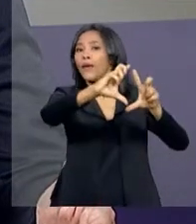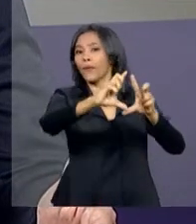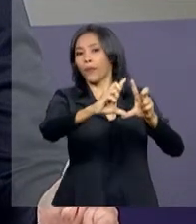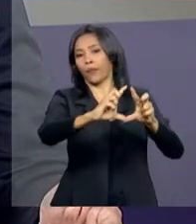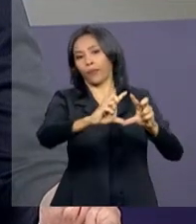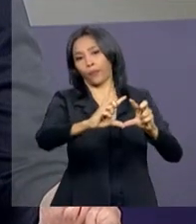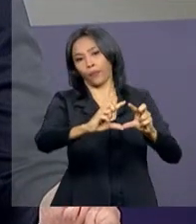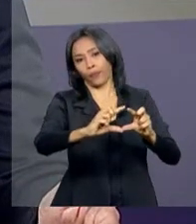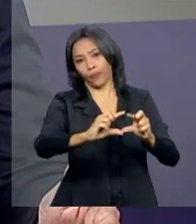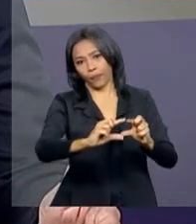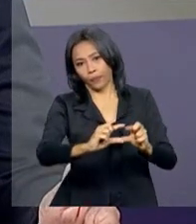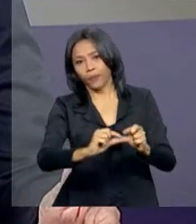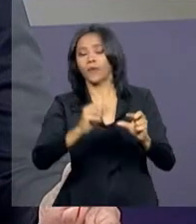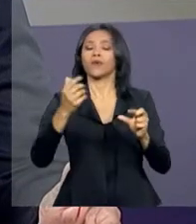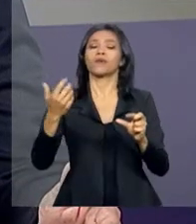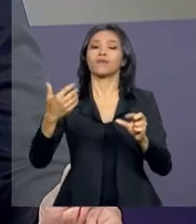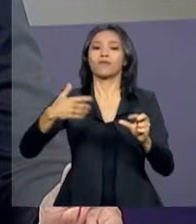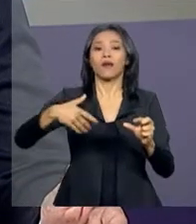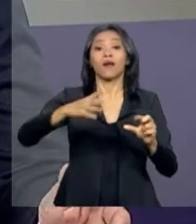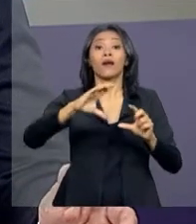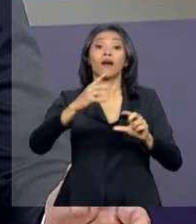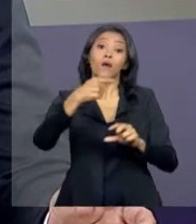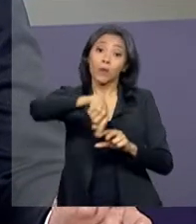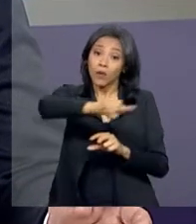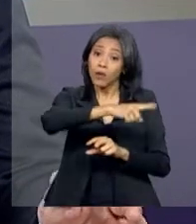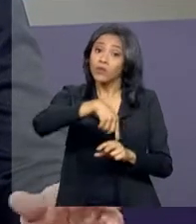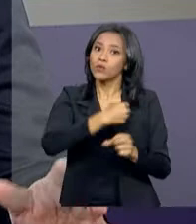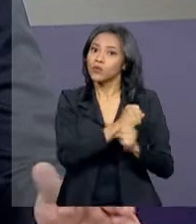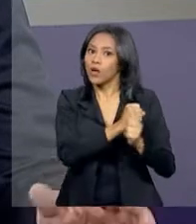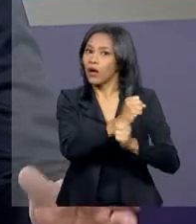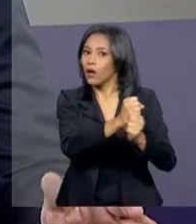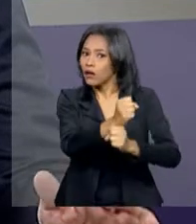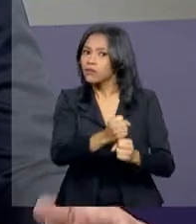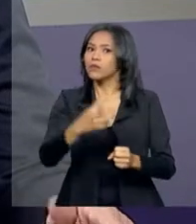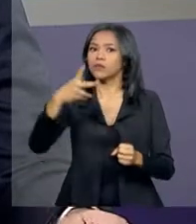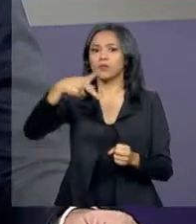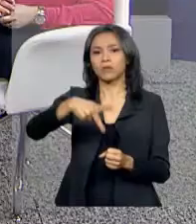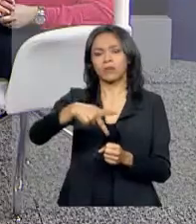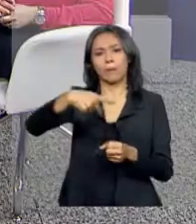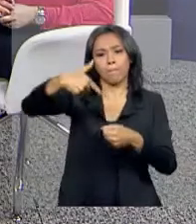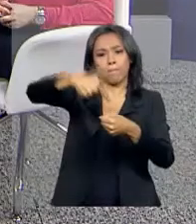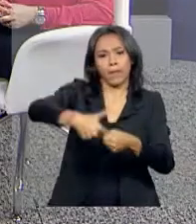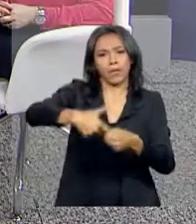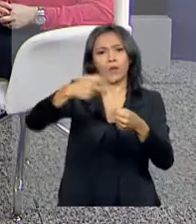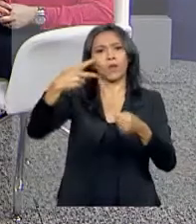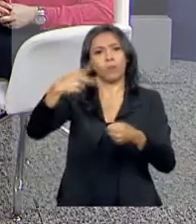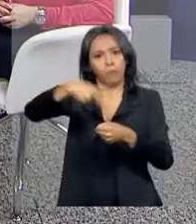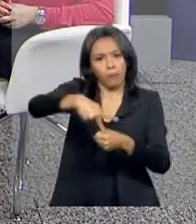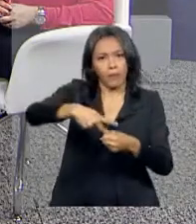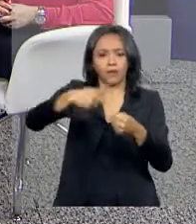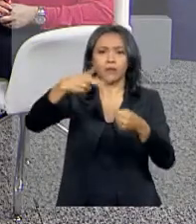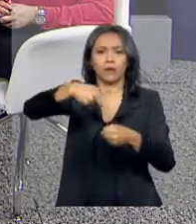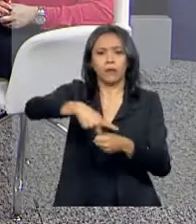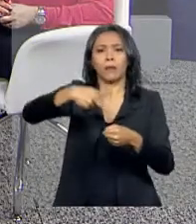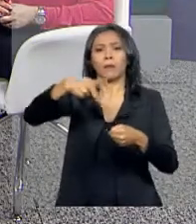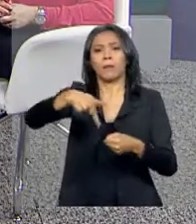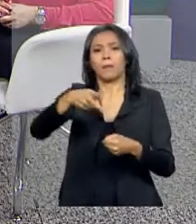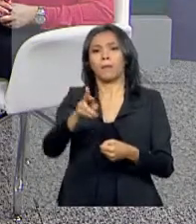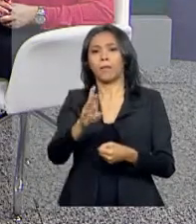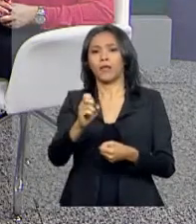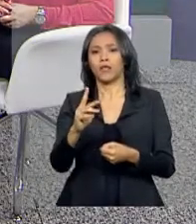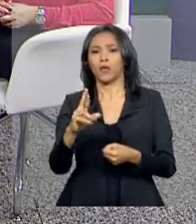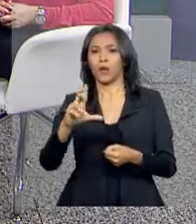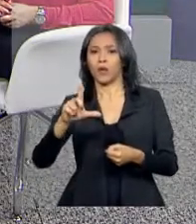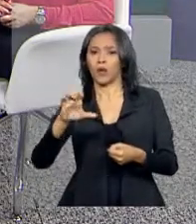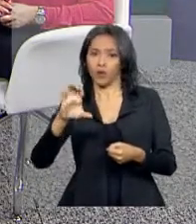já nos últimos dois anos ela está produzindo algo como 1 milhão e 250 mil barris de petróleo por ano